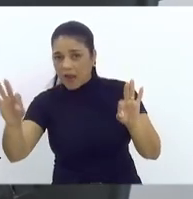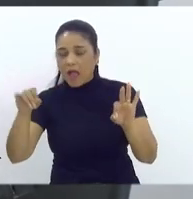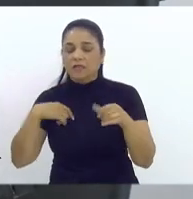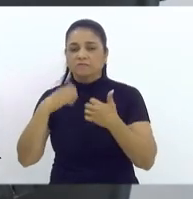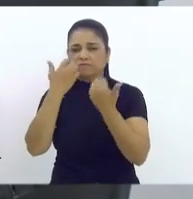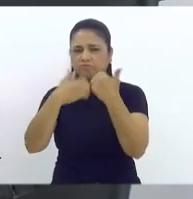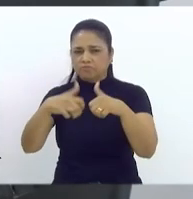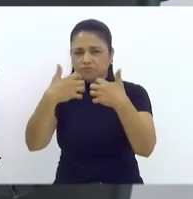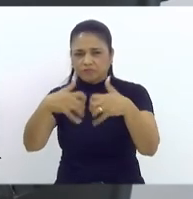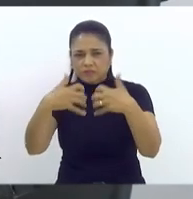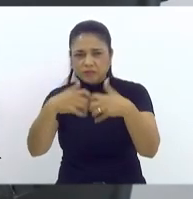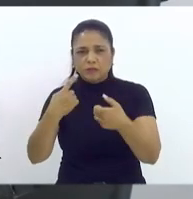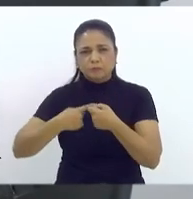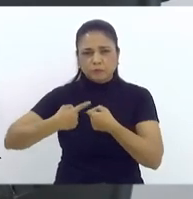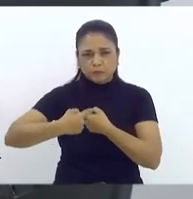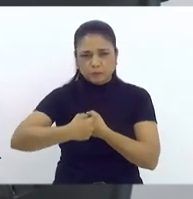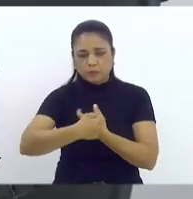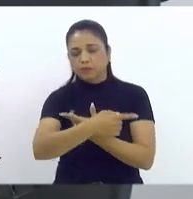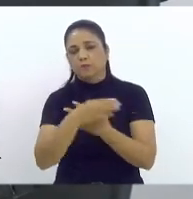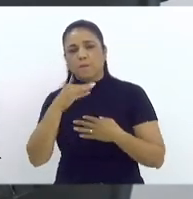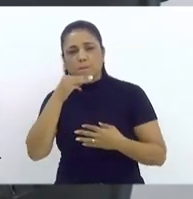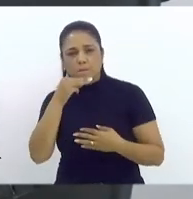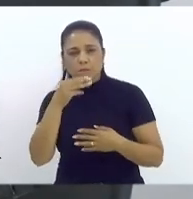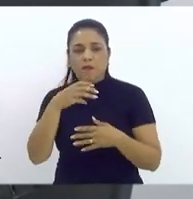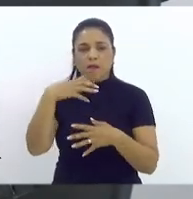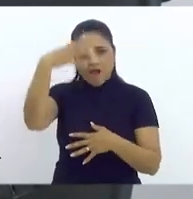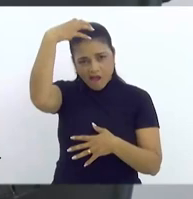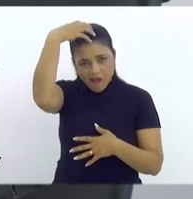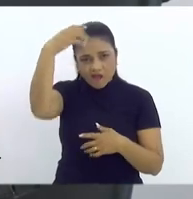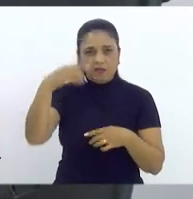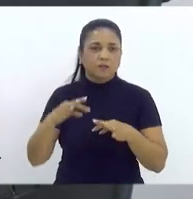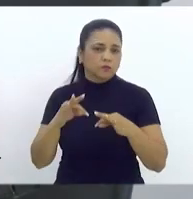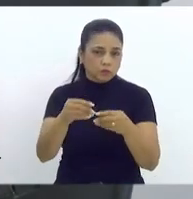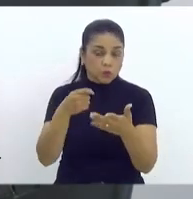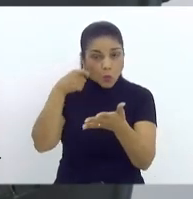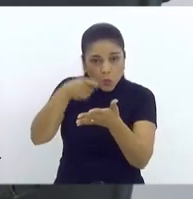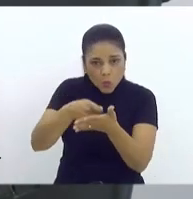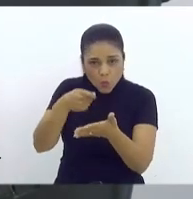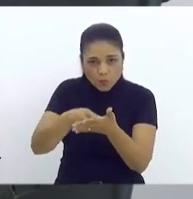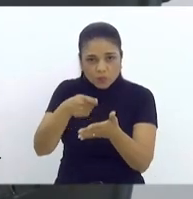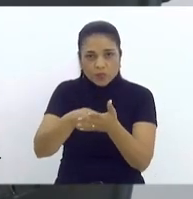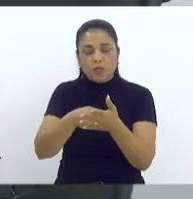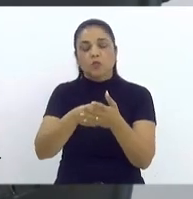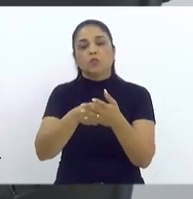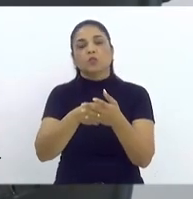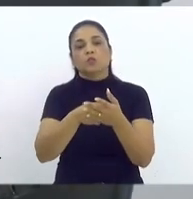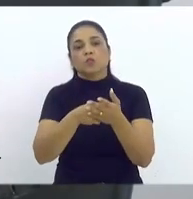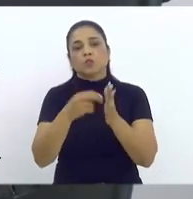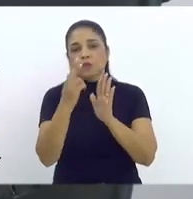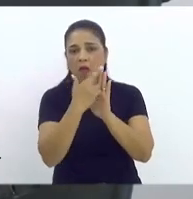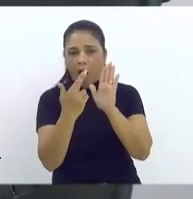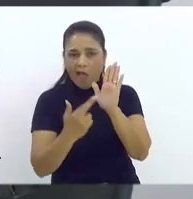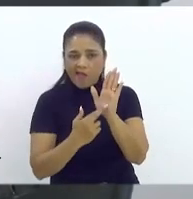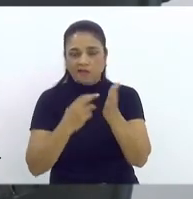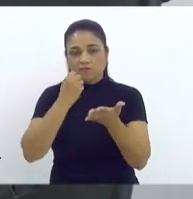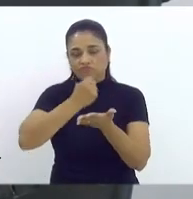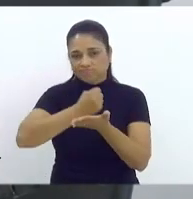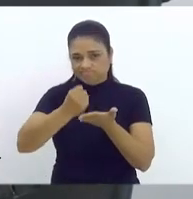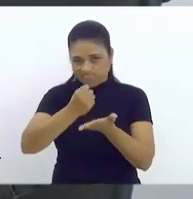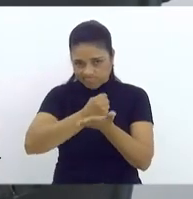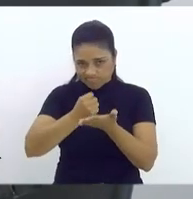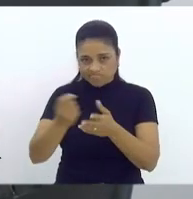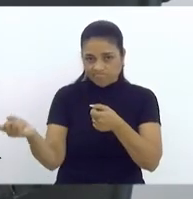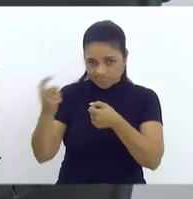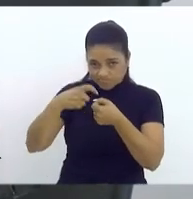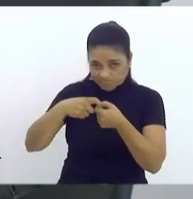Maricá, Saquarema, Angra, Mangaratiba foram cumpridas conforme os aditivos 1 e 2 do contrato de concessão? É uma